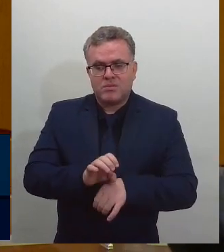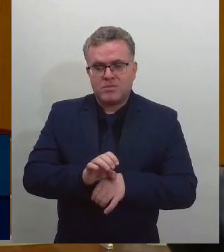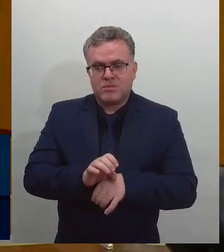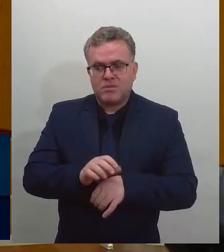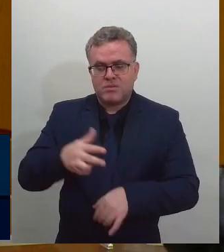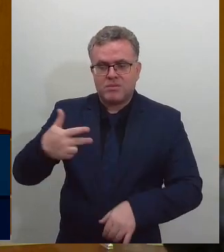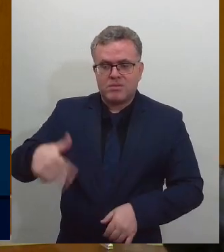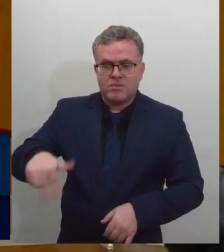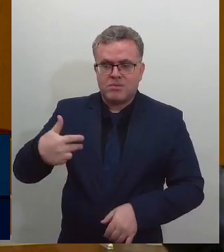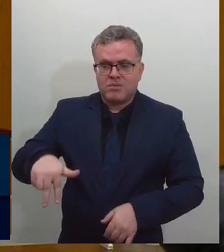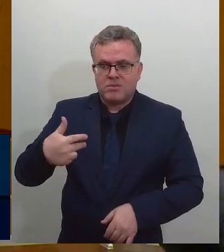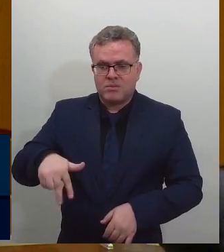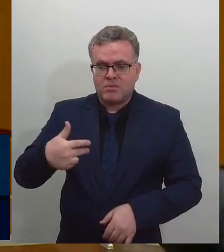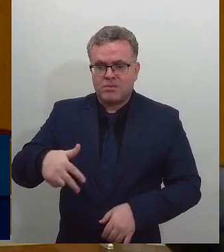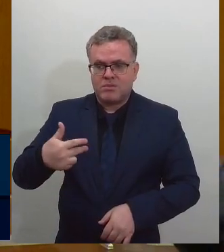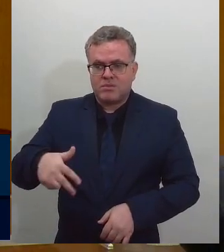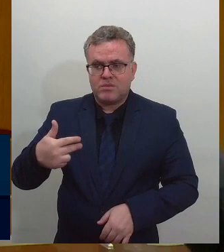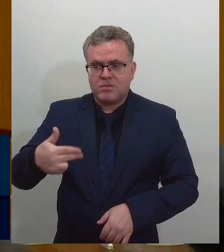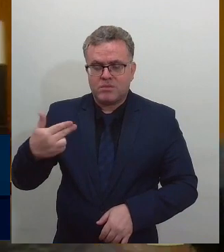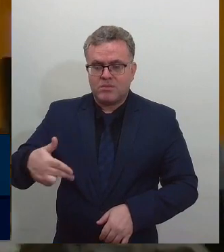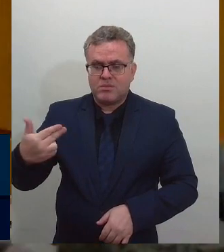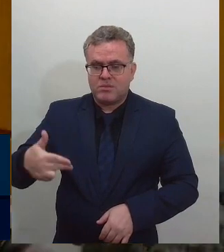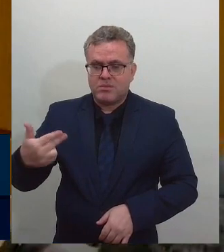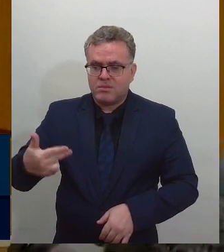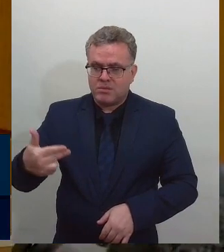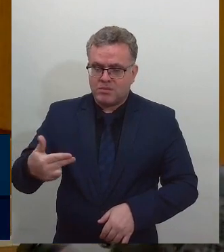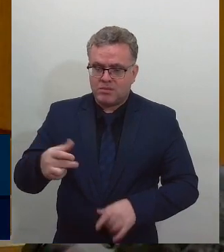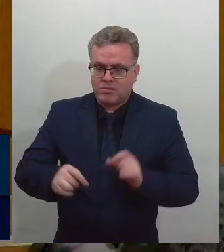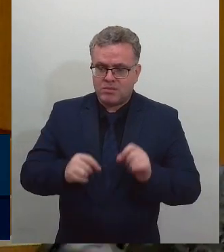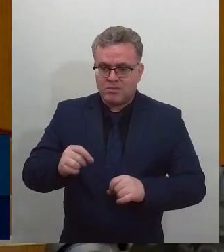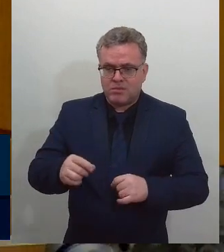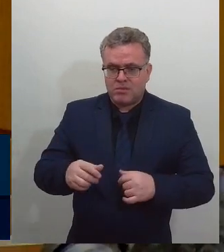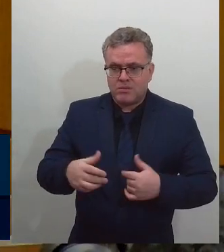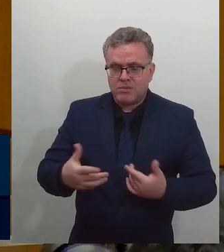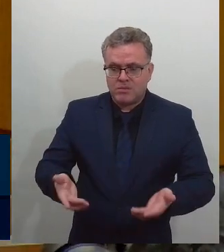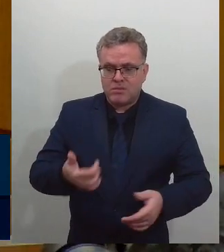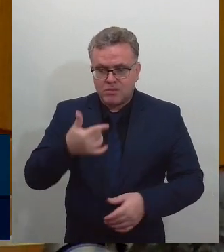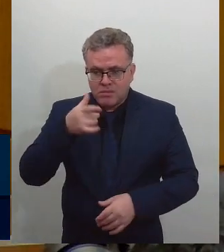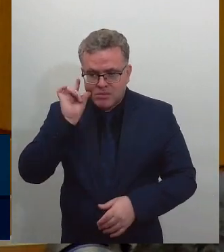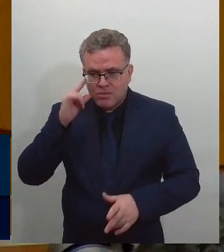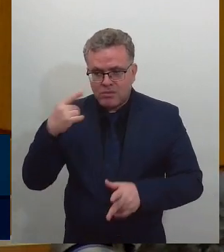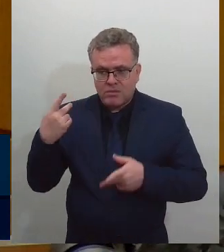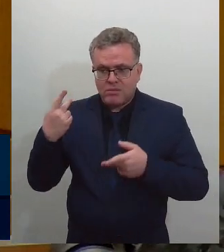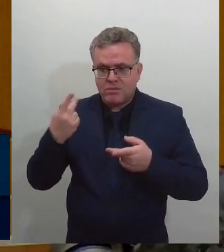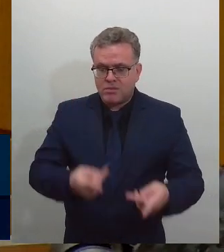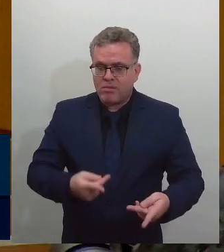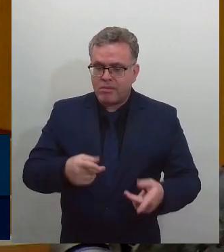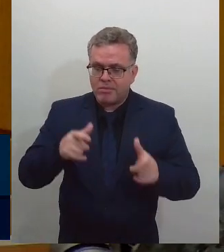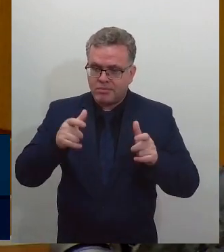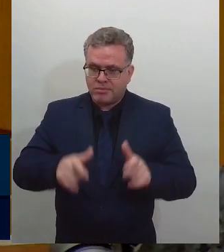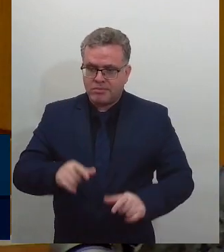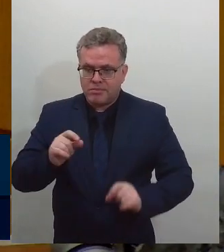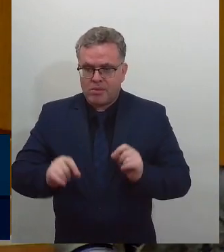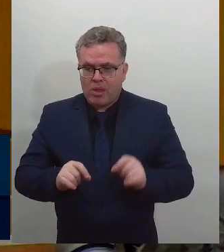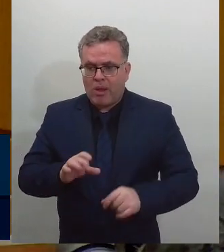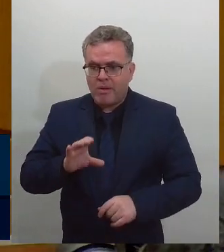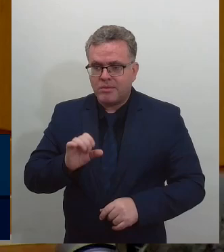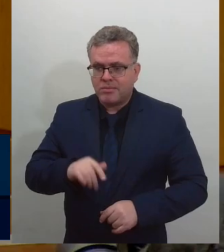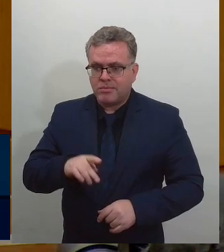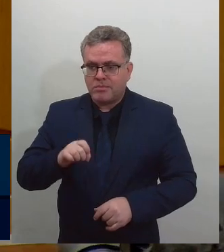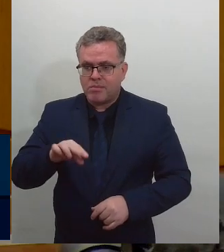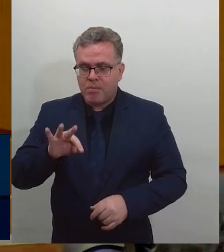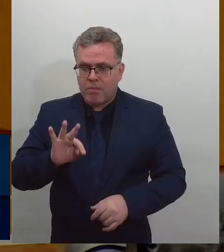ontem eu tive a oportunidade de visitar a sede campestre, onde